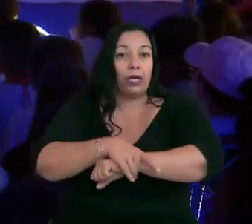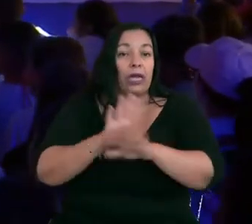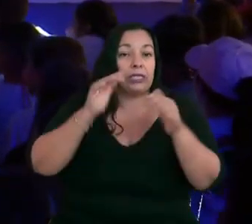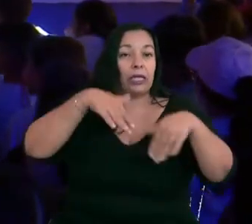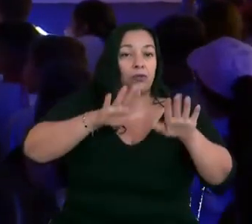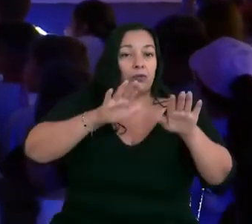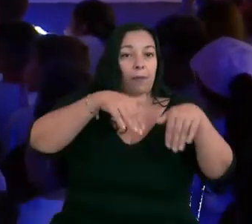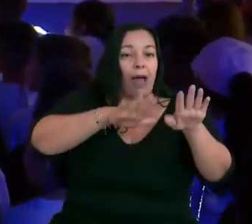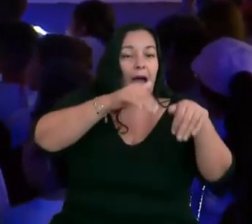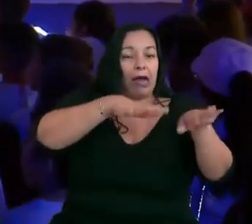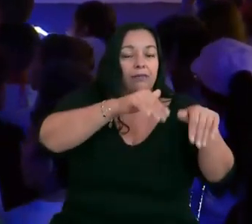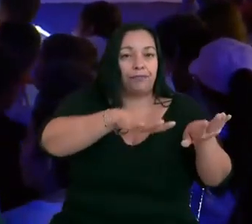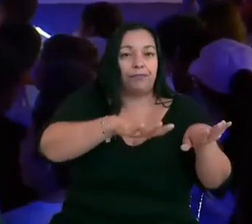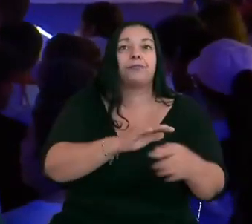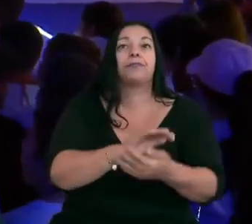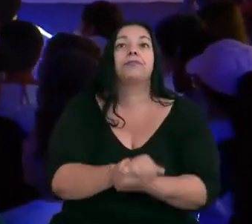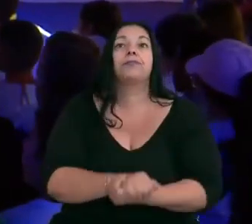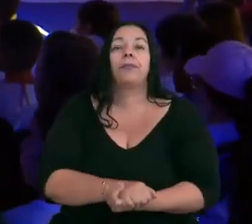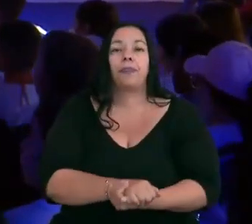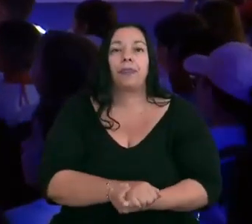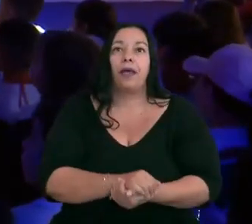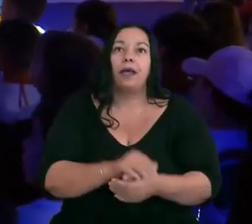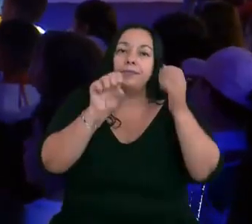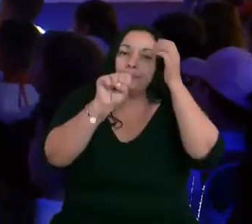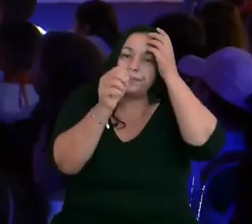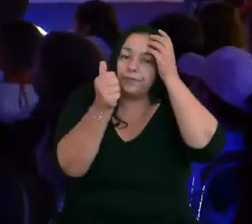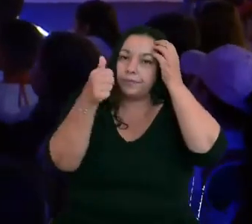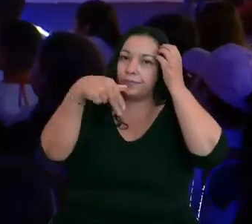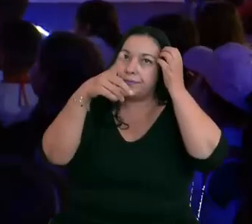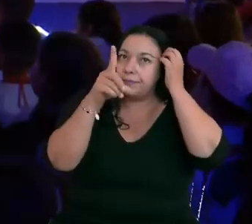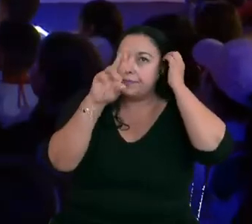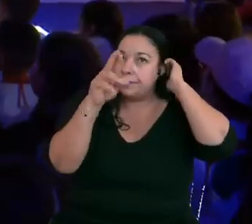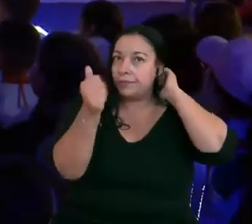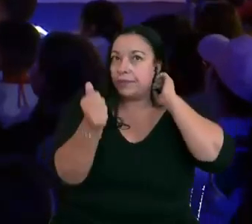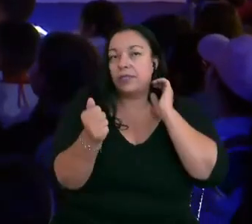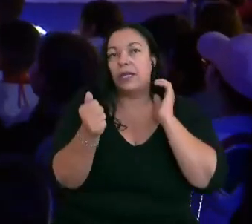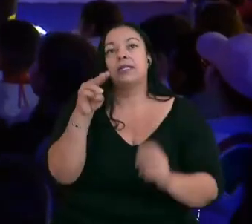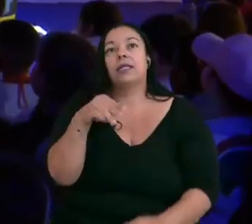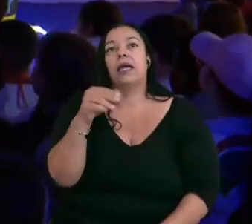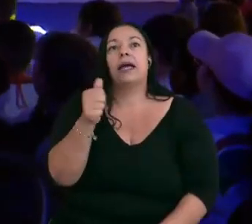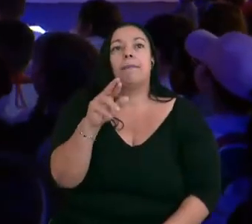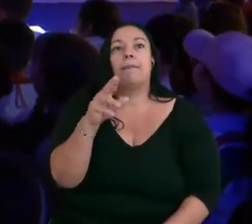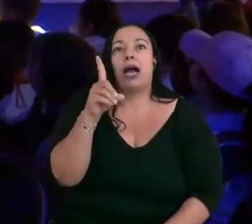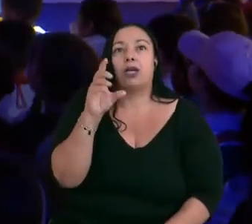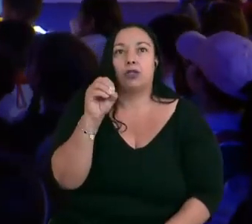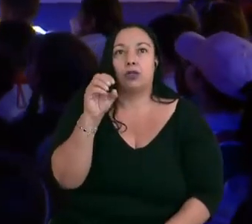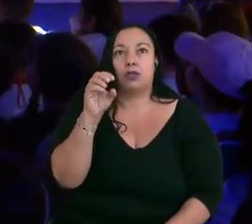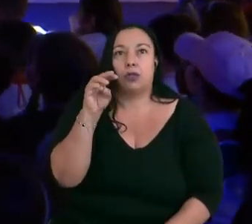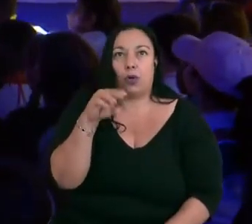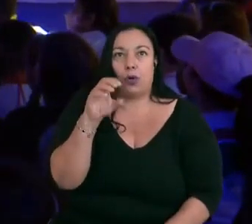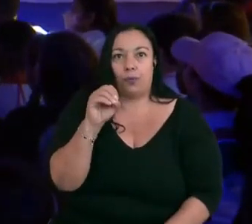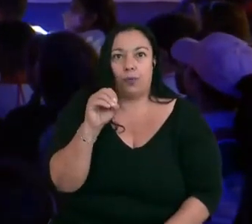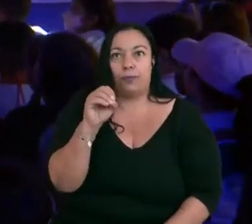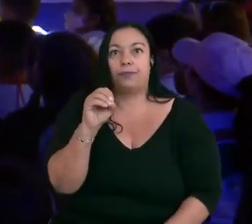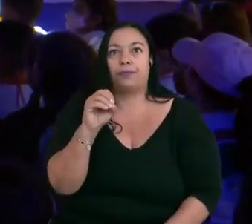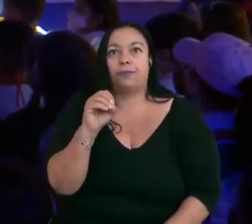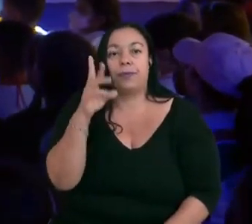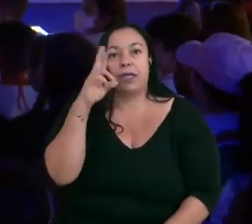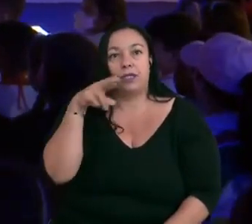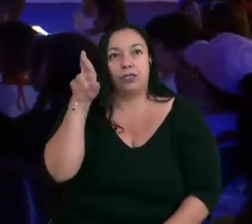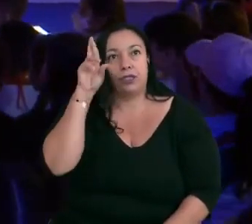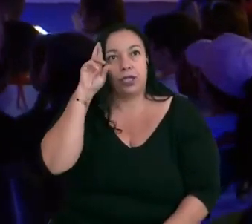vamos chamar a Sandra... Sandra Madormo. Madormo. Ela e nós é diretora vamos chamar a Elaine NAC.